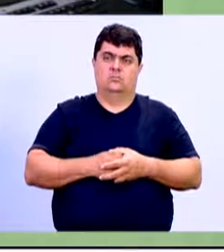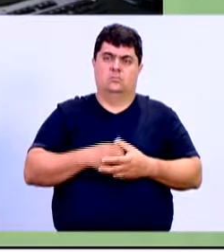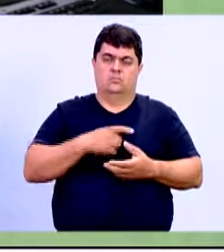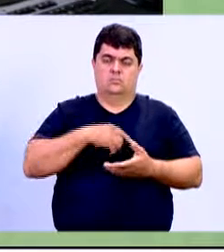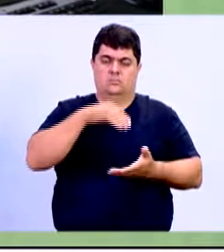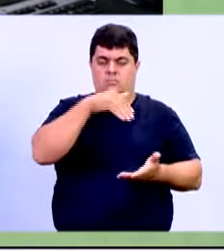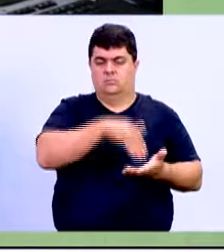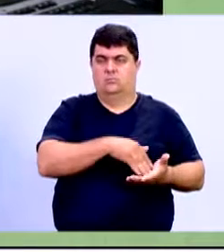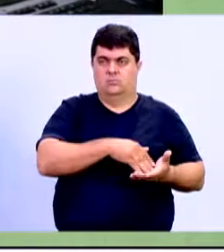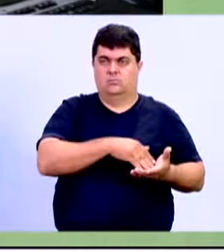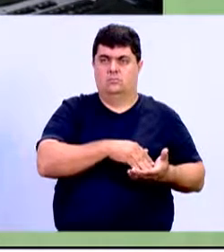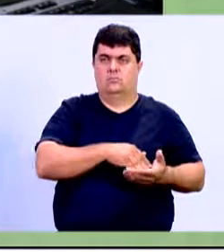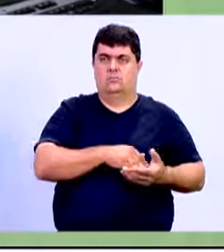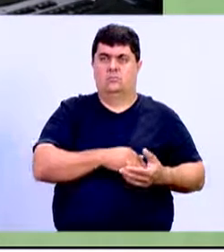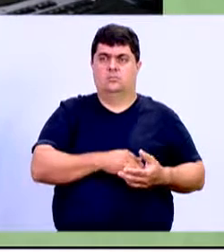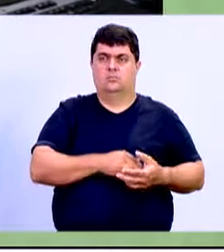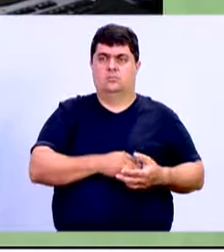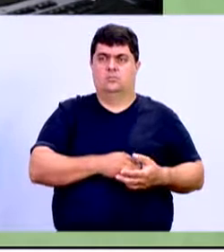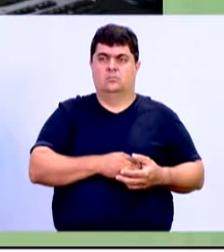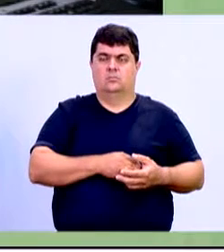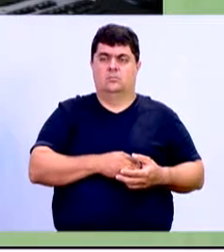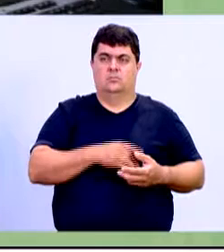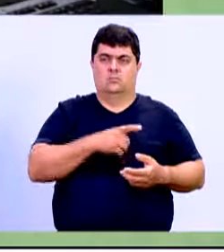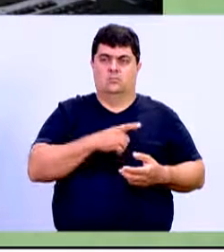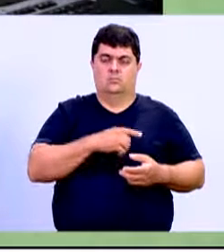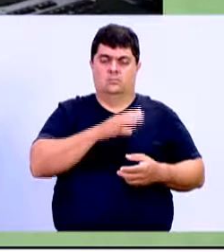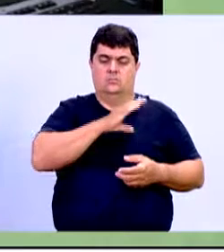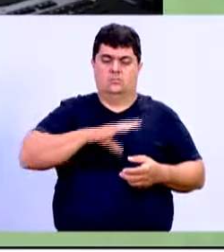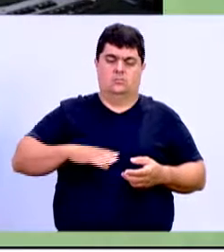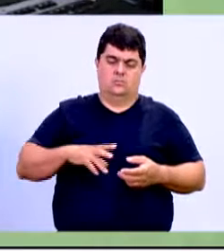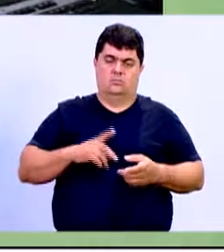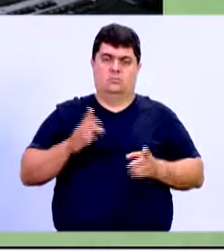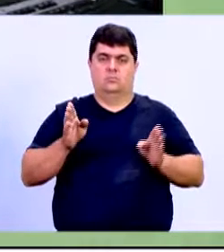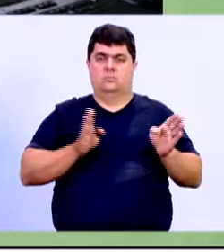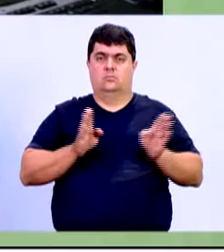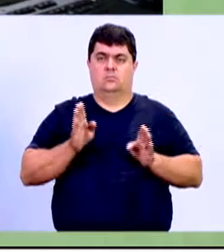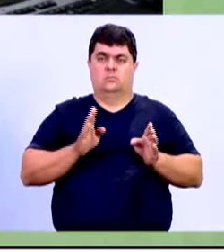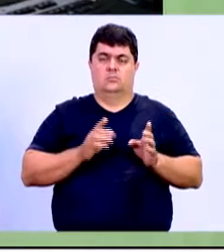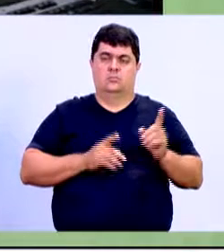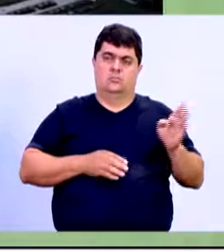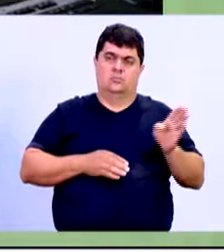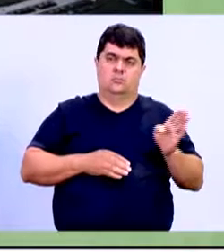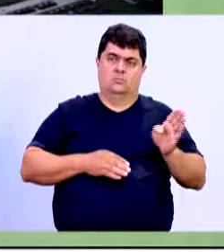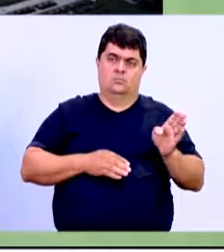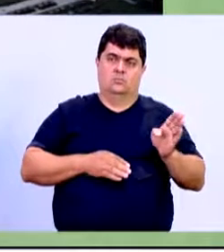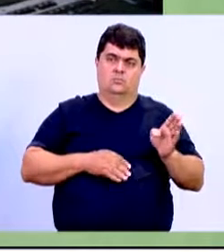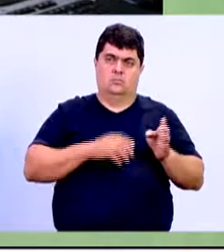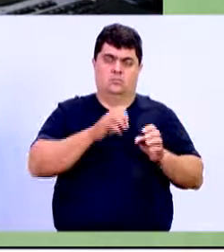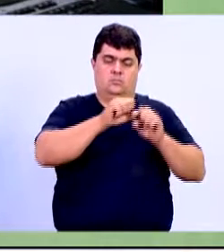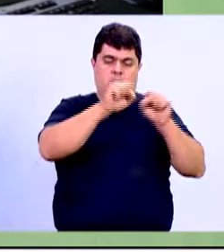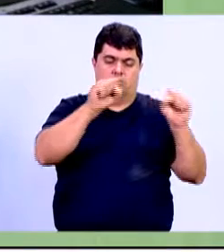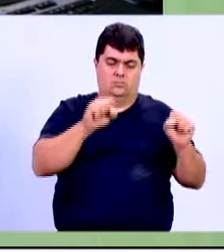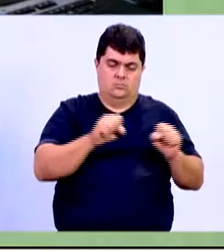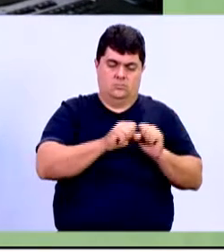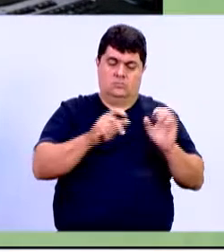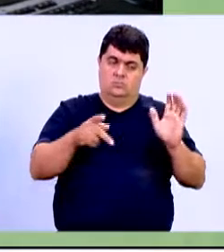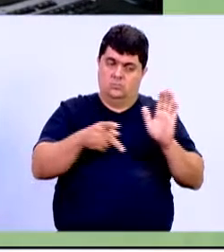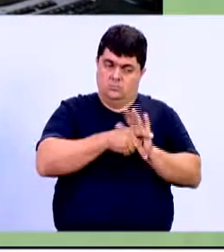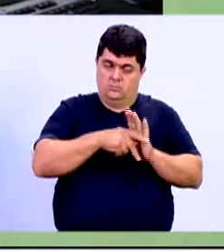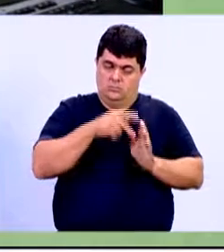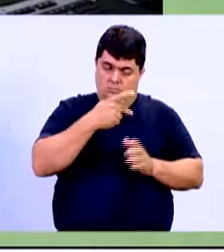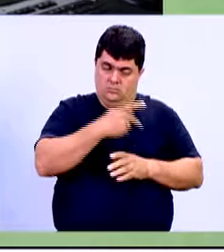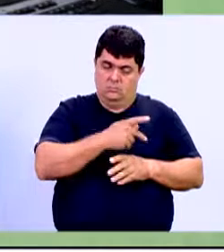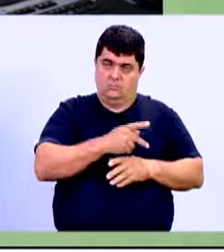mas falo aqui, temos então 2 coordenações. A coordenação de sistemas de informação,